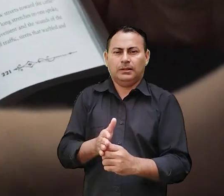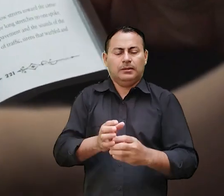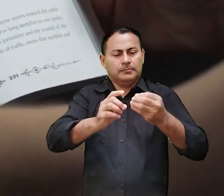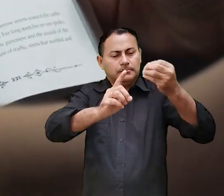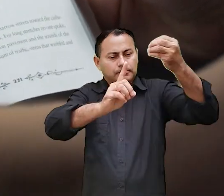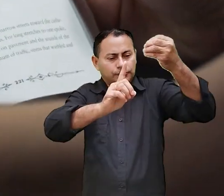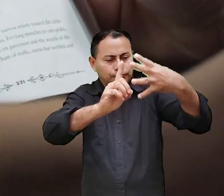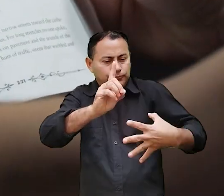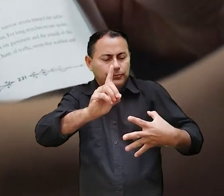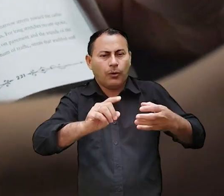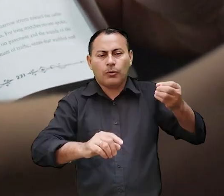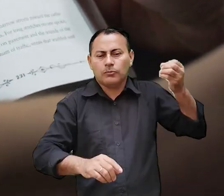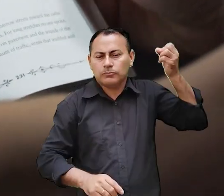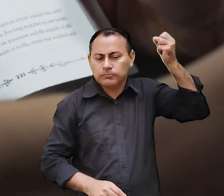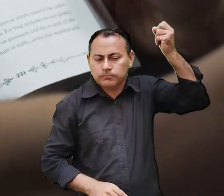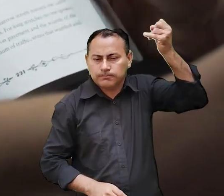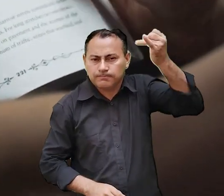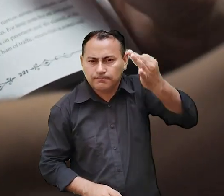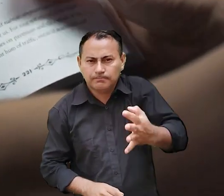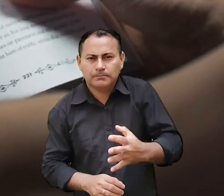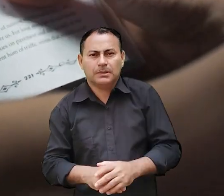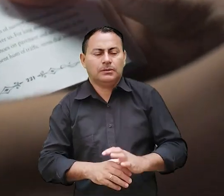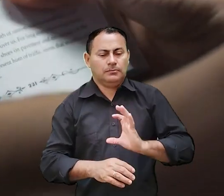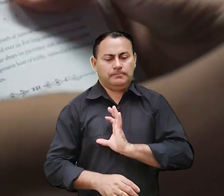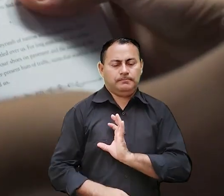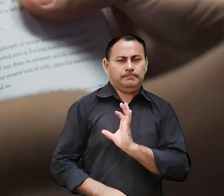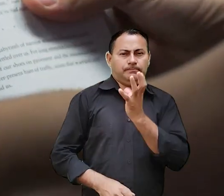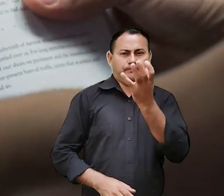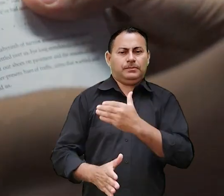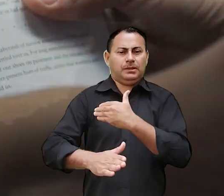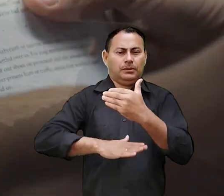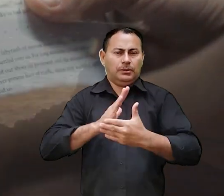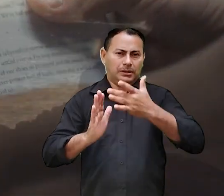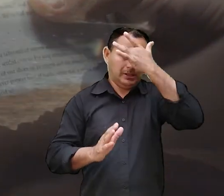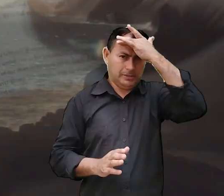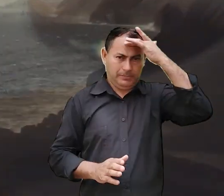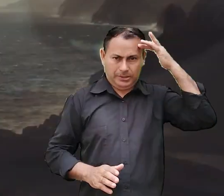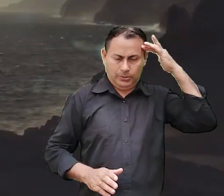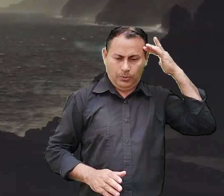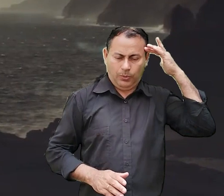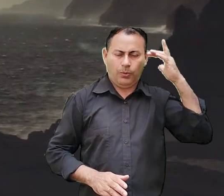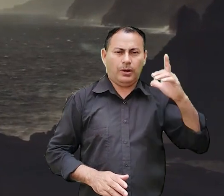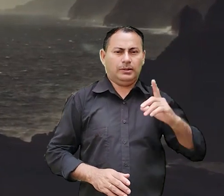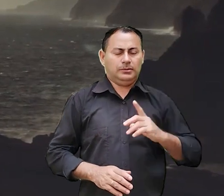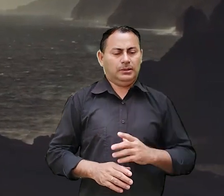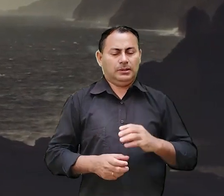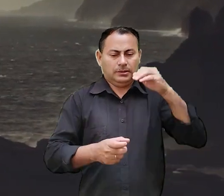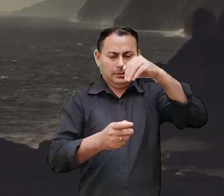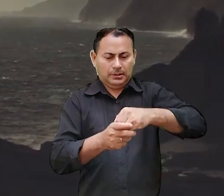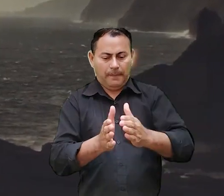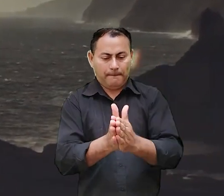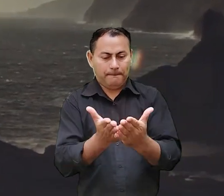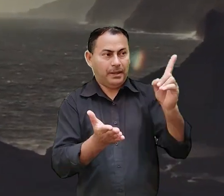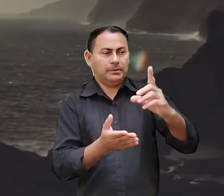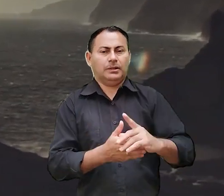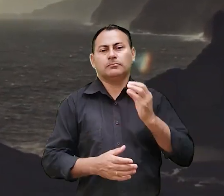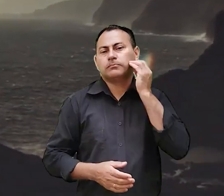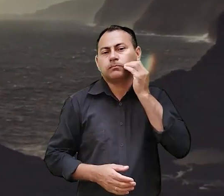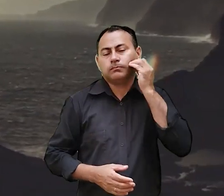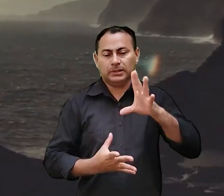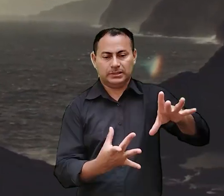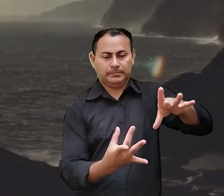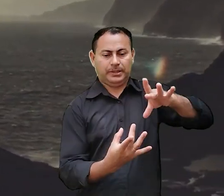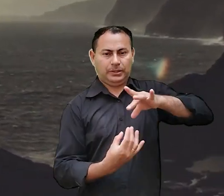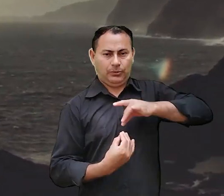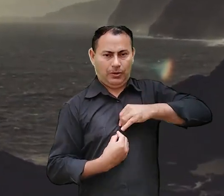pode ser até a descrição de sua conversão todos os personagens bíblicos tiveram uma experiência espiritual